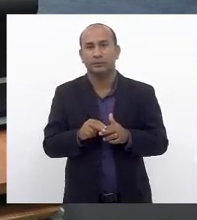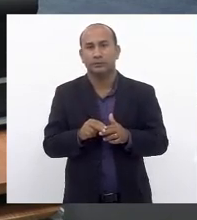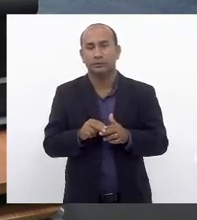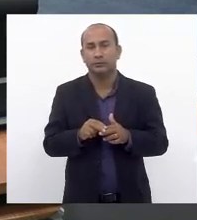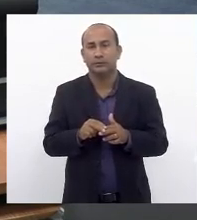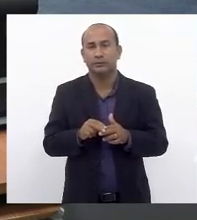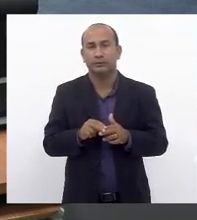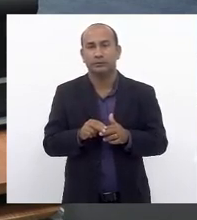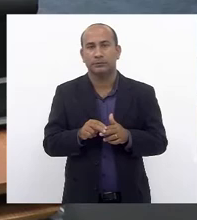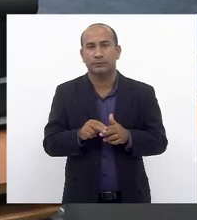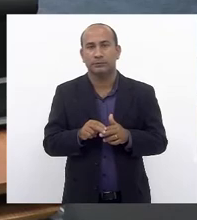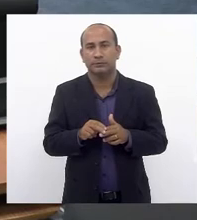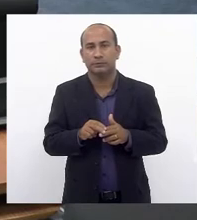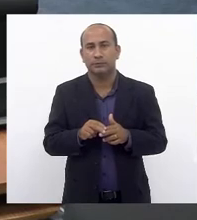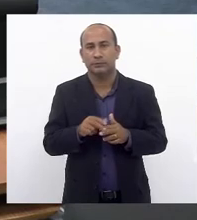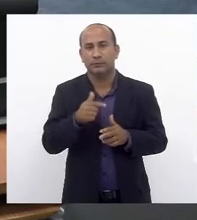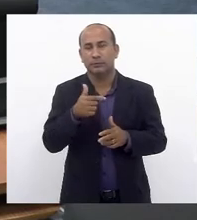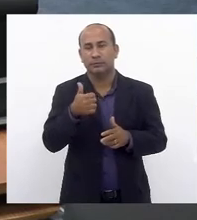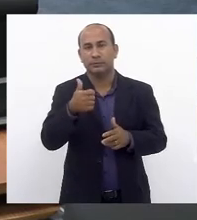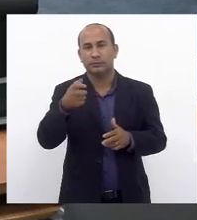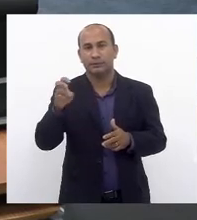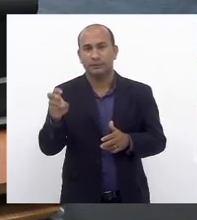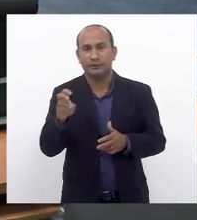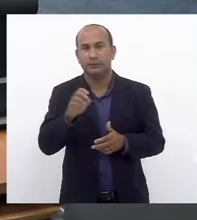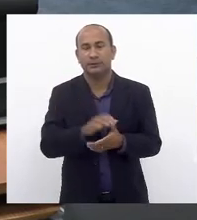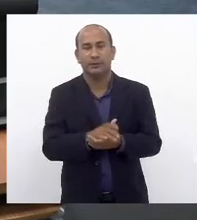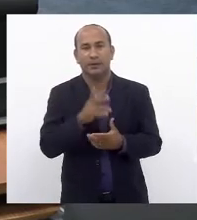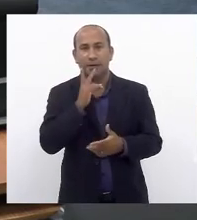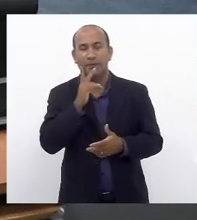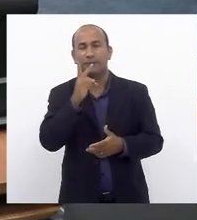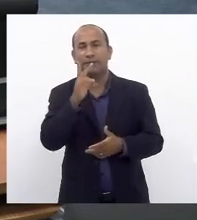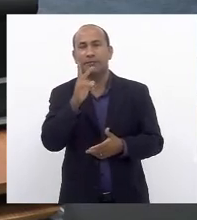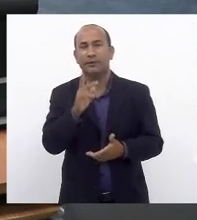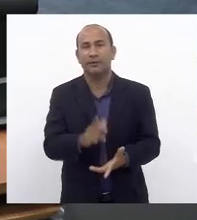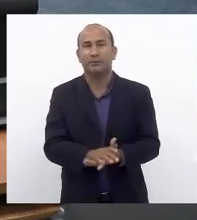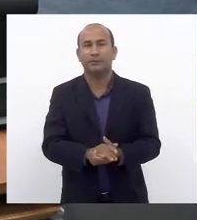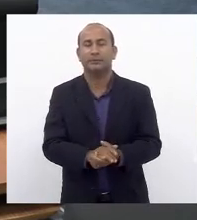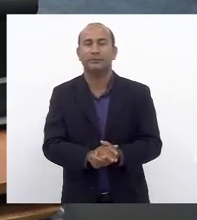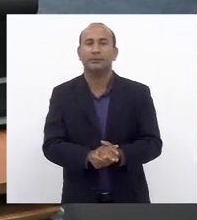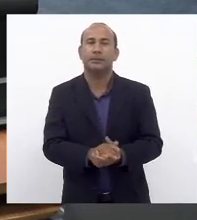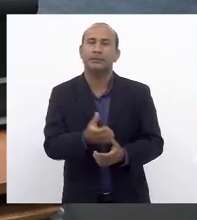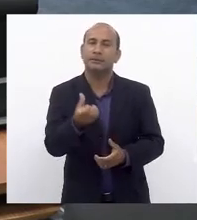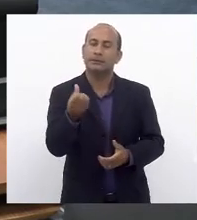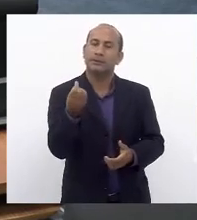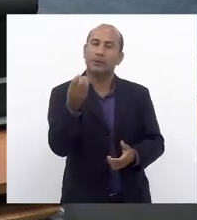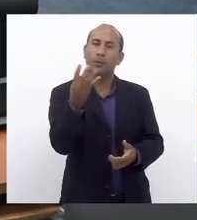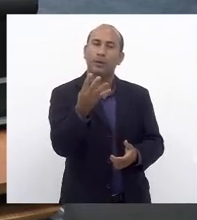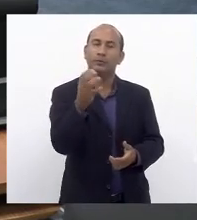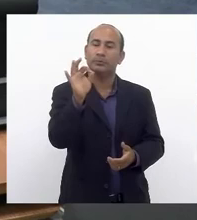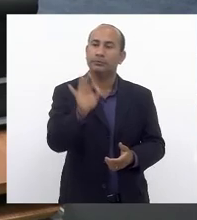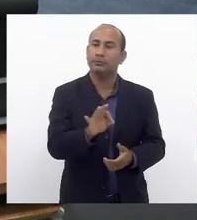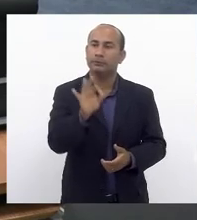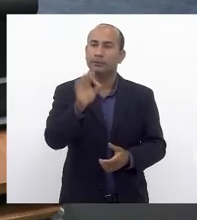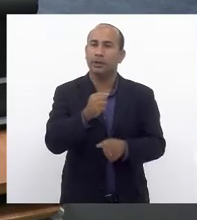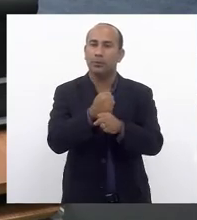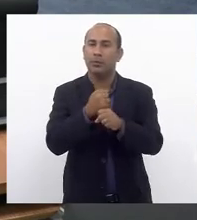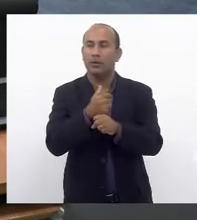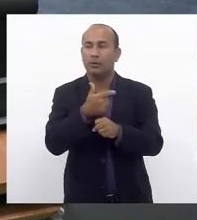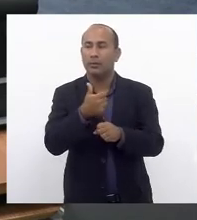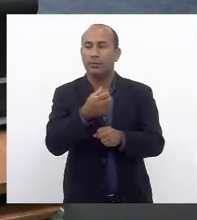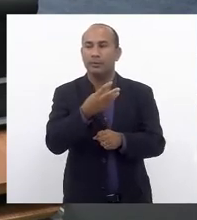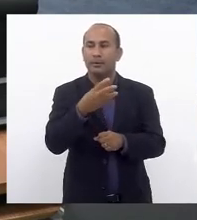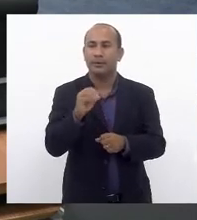61,6% em 2015, com a projeção para atingir 64% no ano de